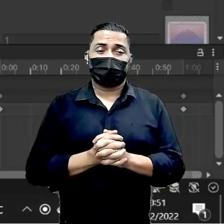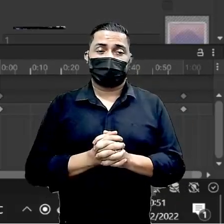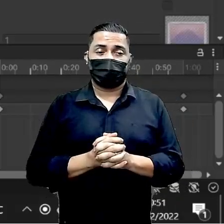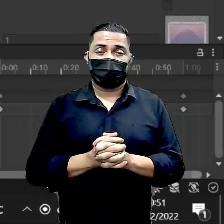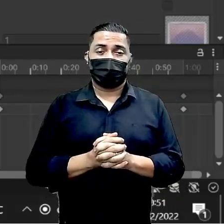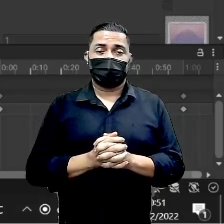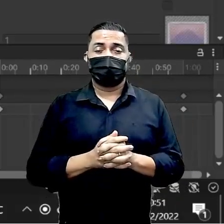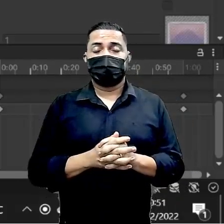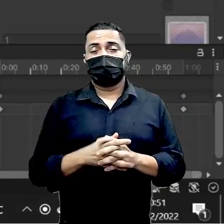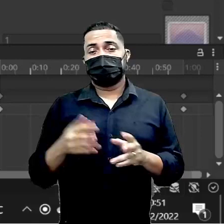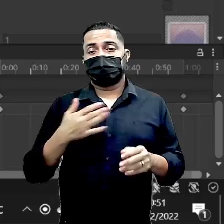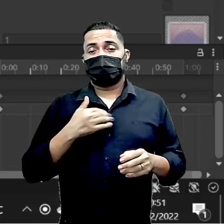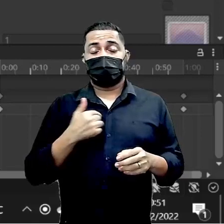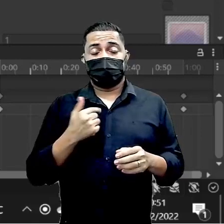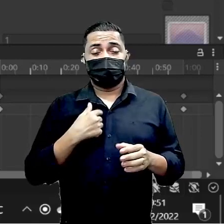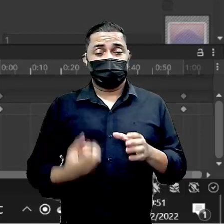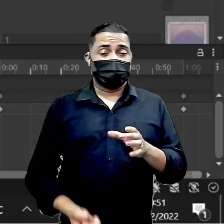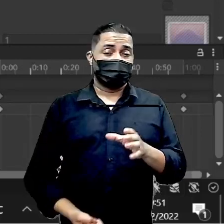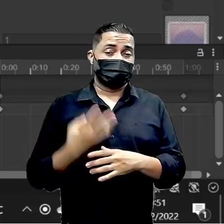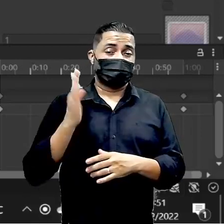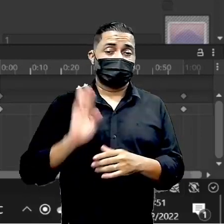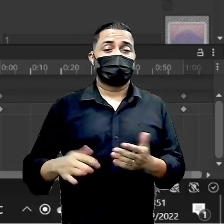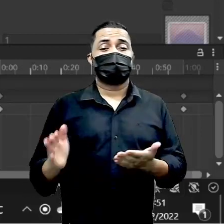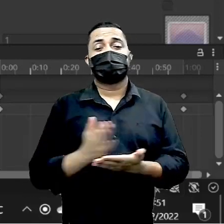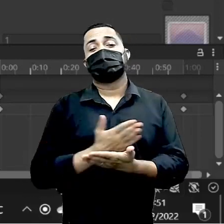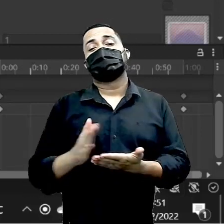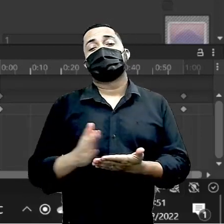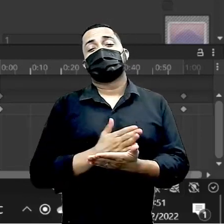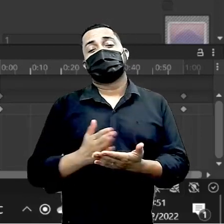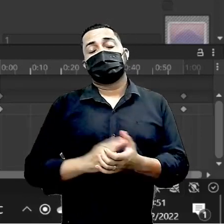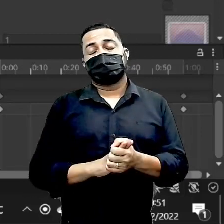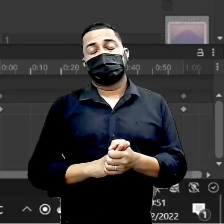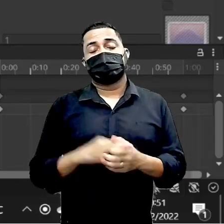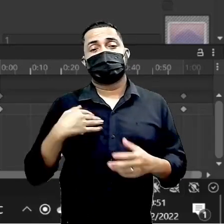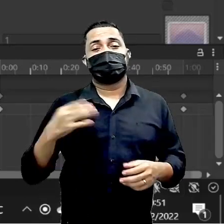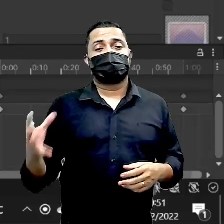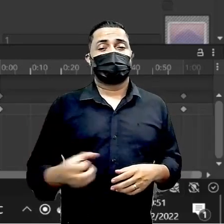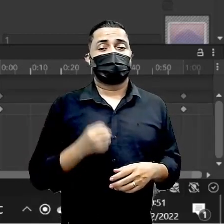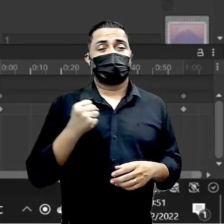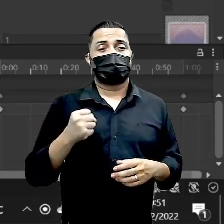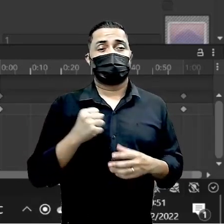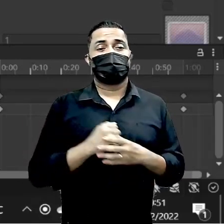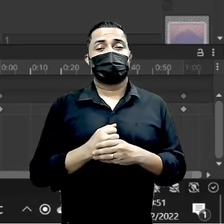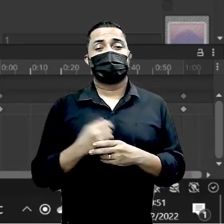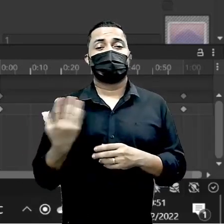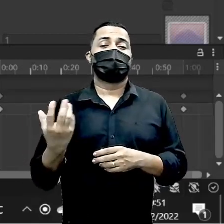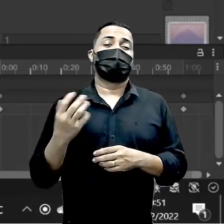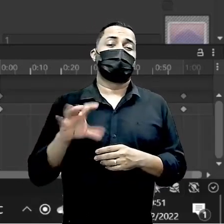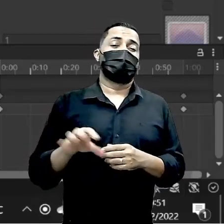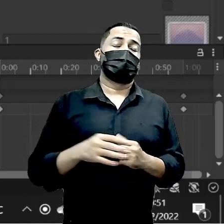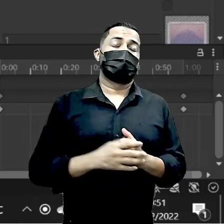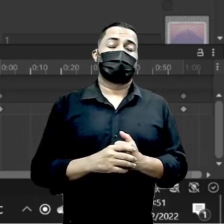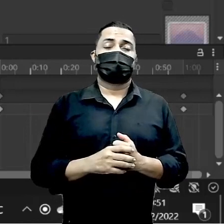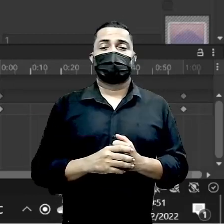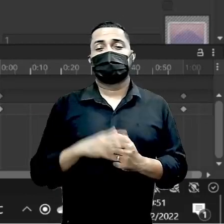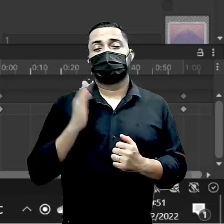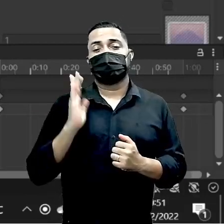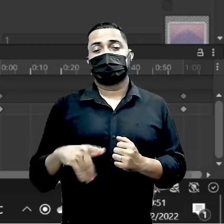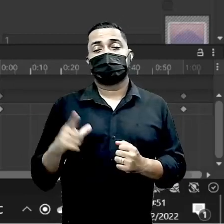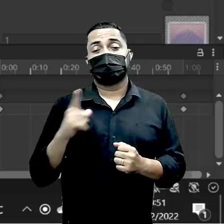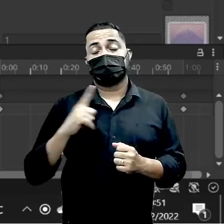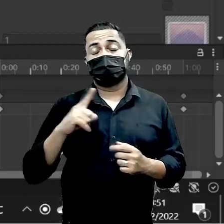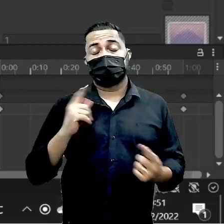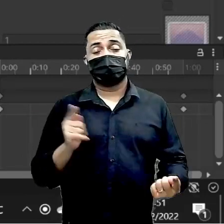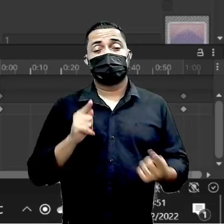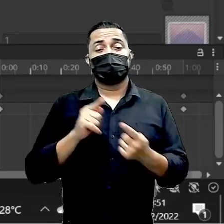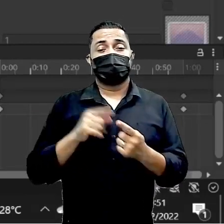na classe que eu criei, já está ali a variável tiro. Tá vendo? Aí eu vou pegar aqui e jogar para ele ali. Ó. Tiro, já está instanciado o objeto.